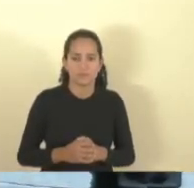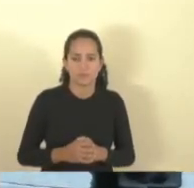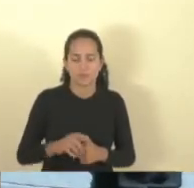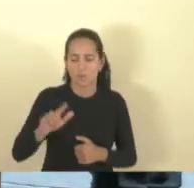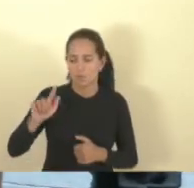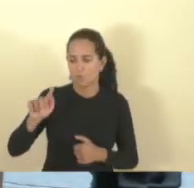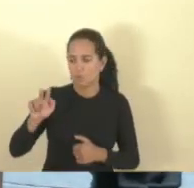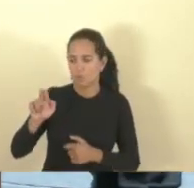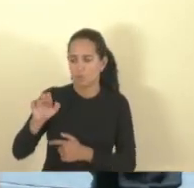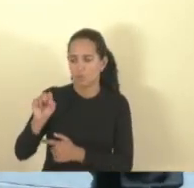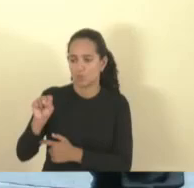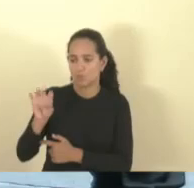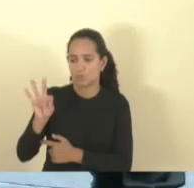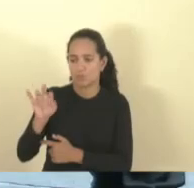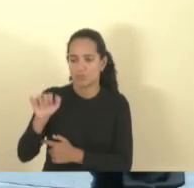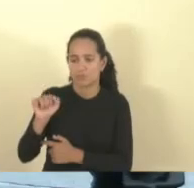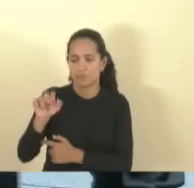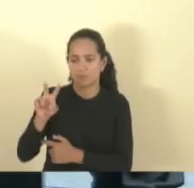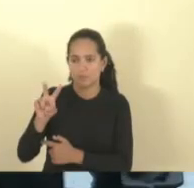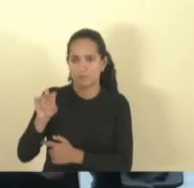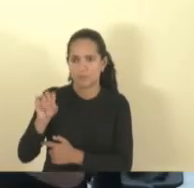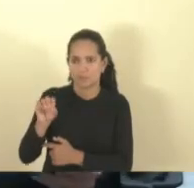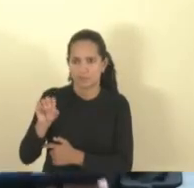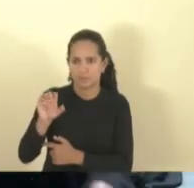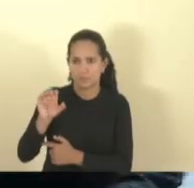Gustavo Carneiro de Mendonça.